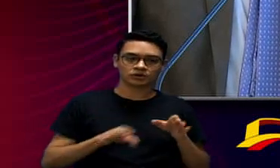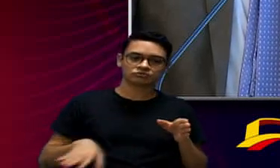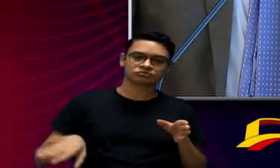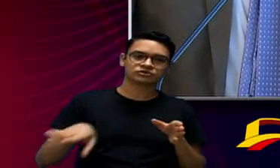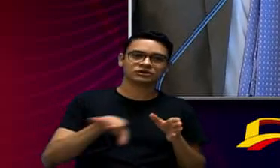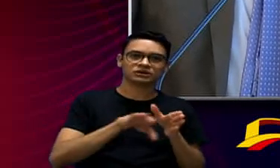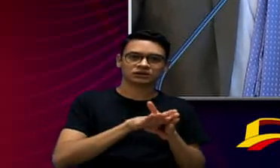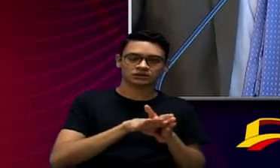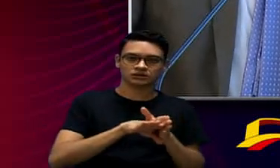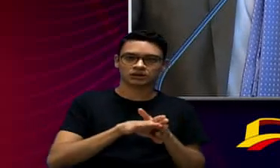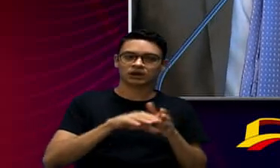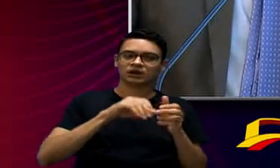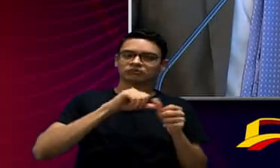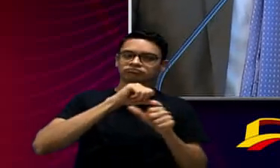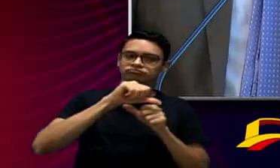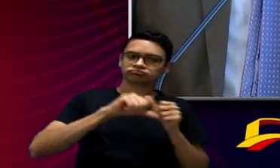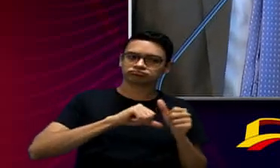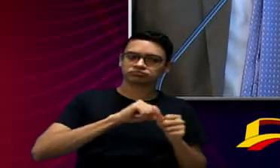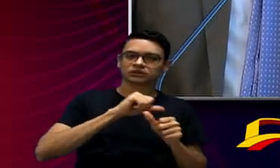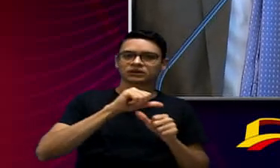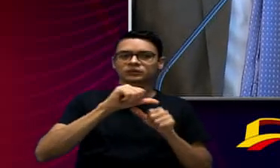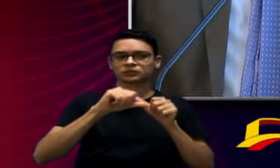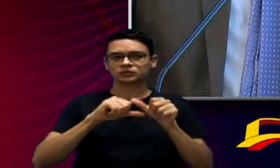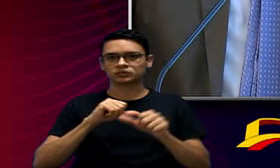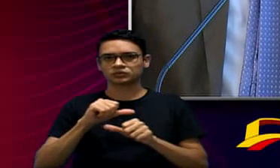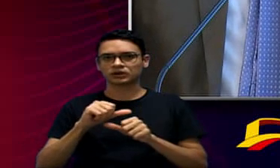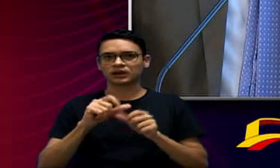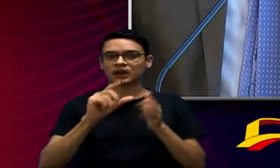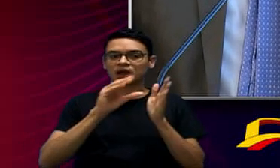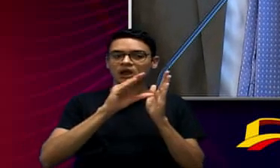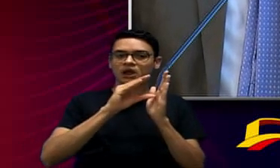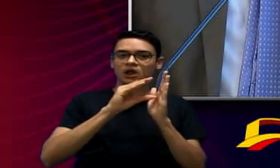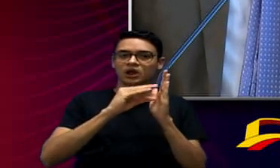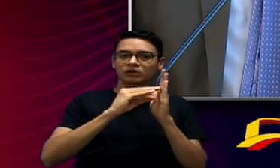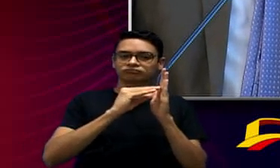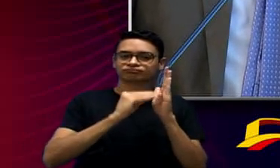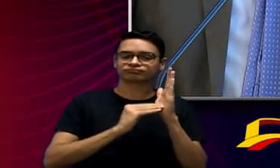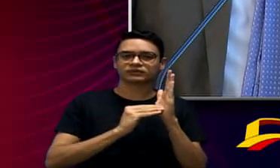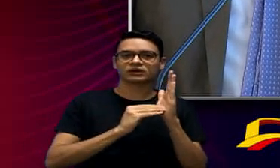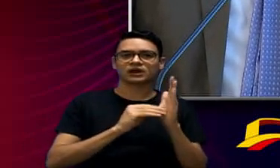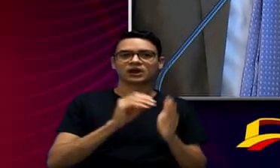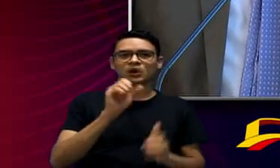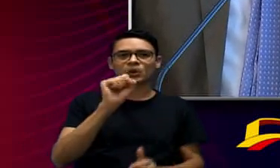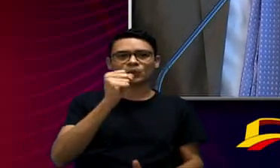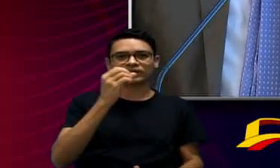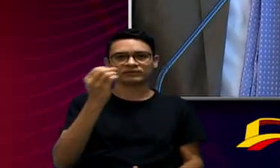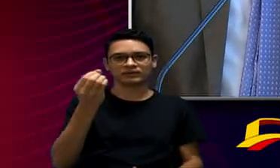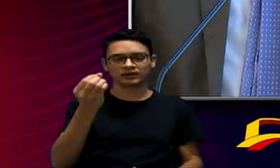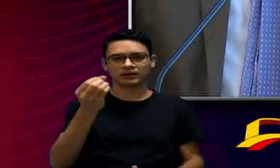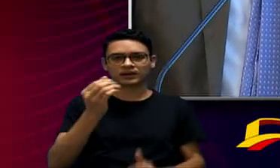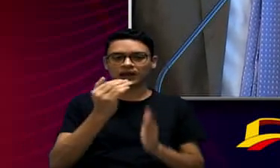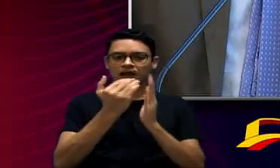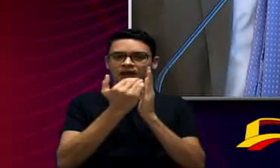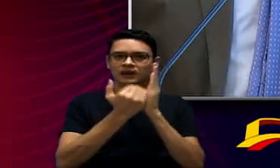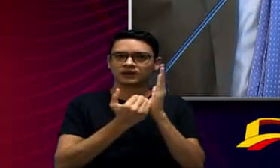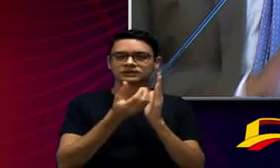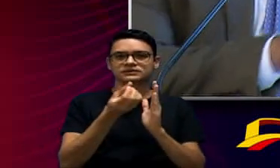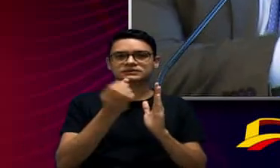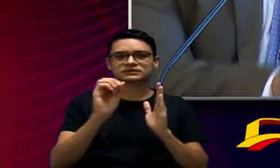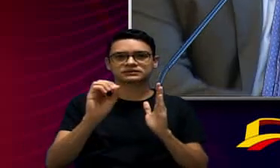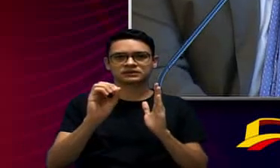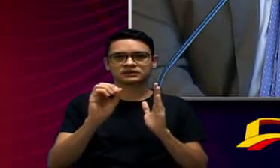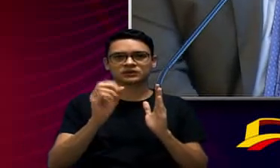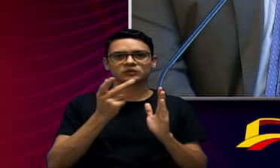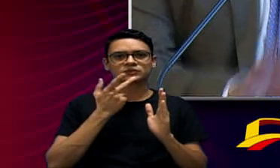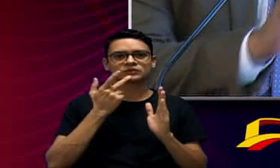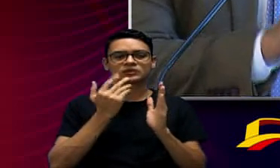mesmo. E nessa emenda ele está reduzindo um pouco mais. Está reduzindo das 80 para 60. Não, o vereador falou que está